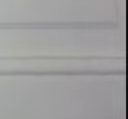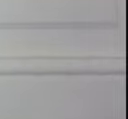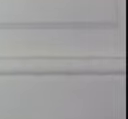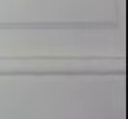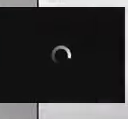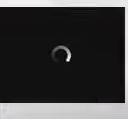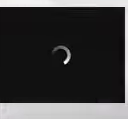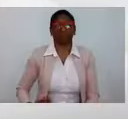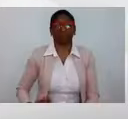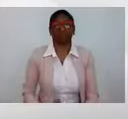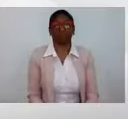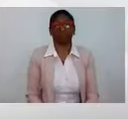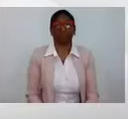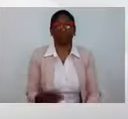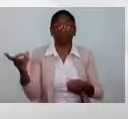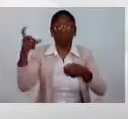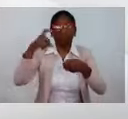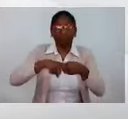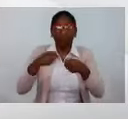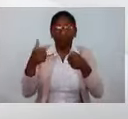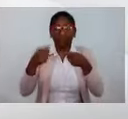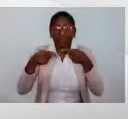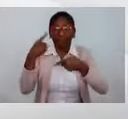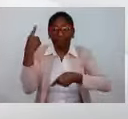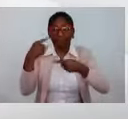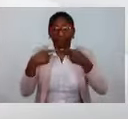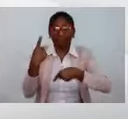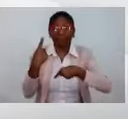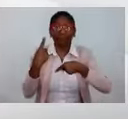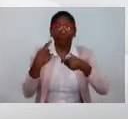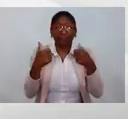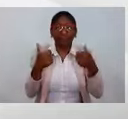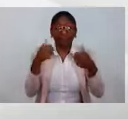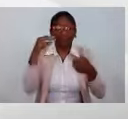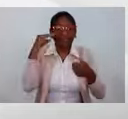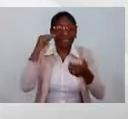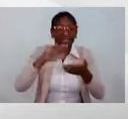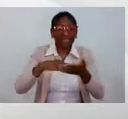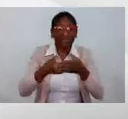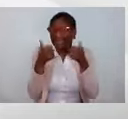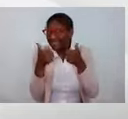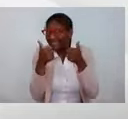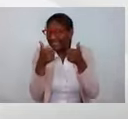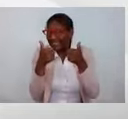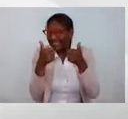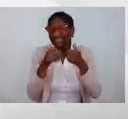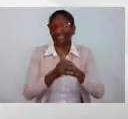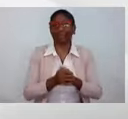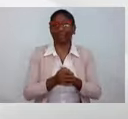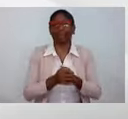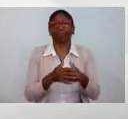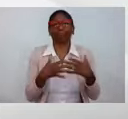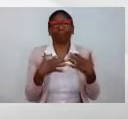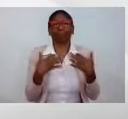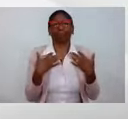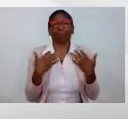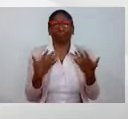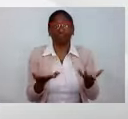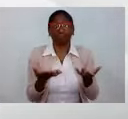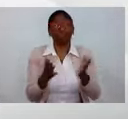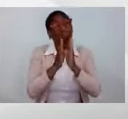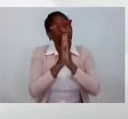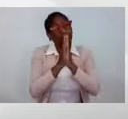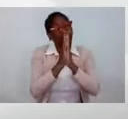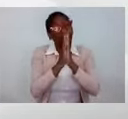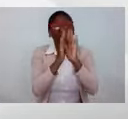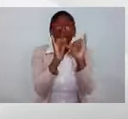Espero que tenhamos voltado ao ar aqui. A Vânia, nossa intérprete de Libras, está de volta. Então, é um apelo que, mais uma